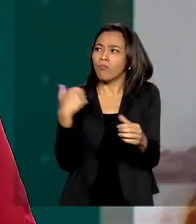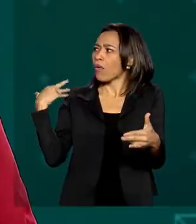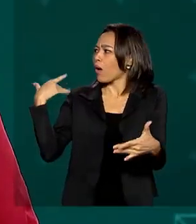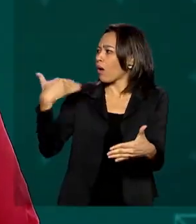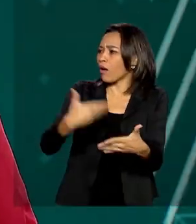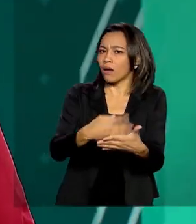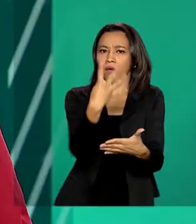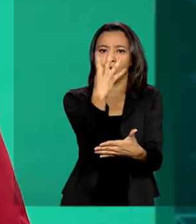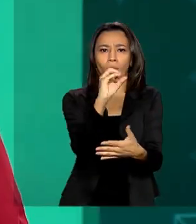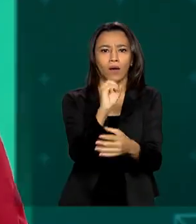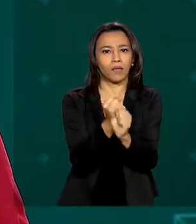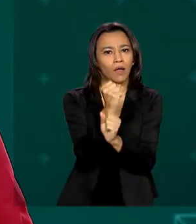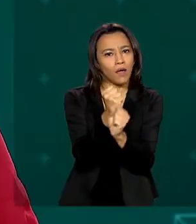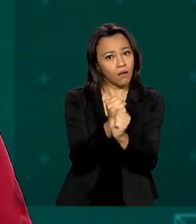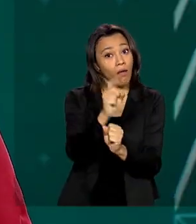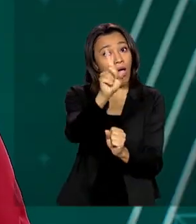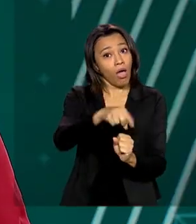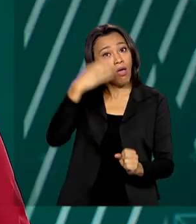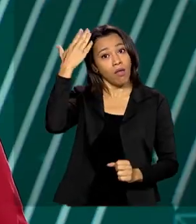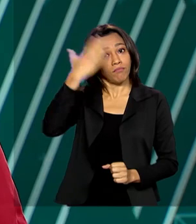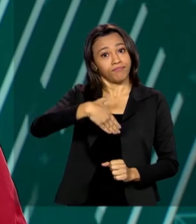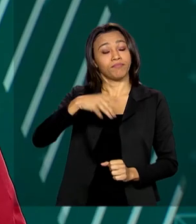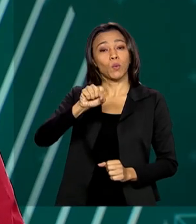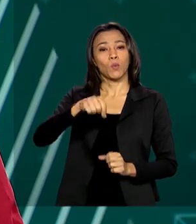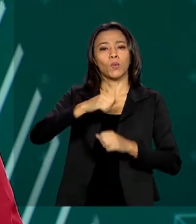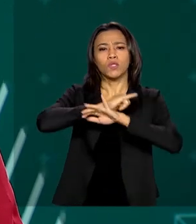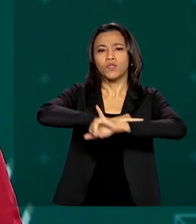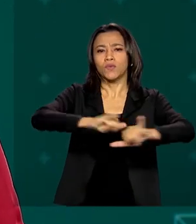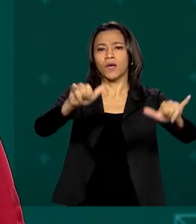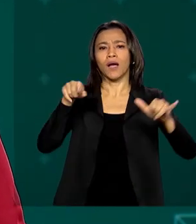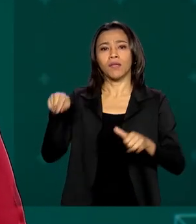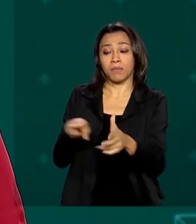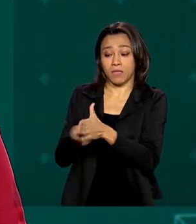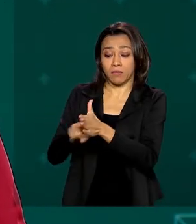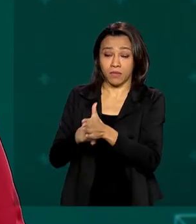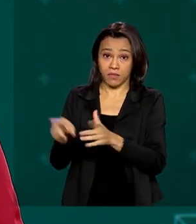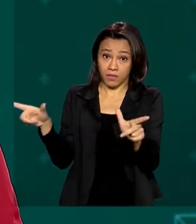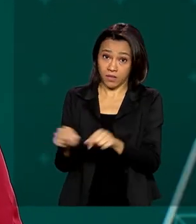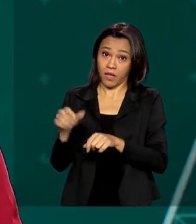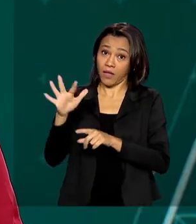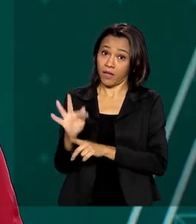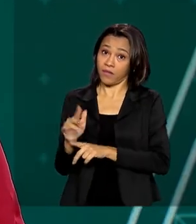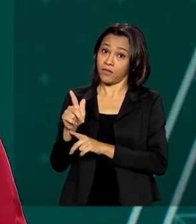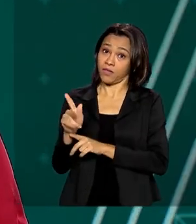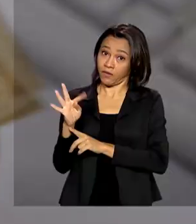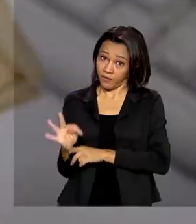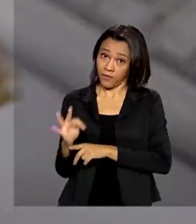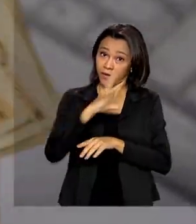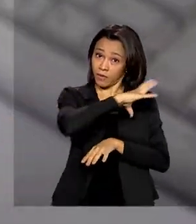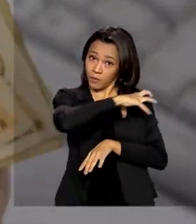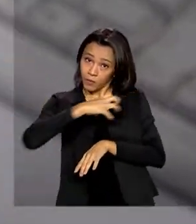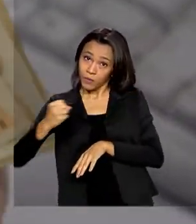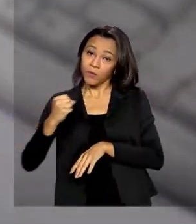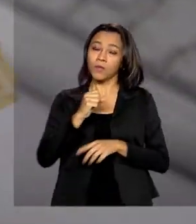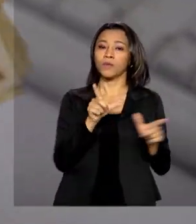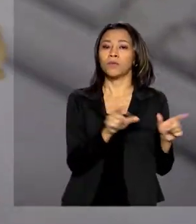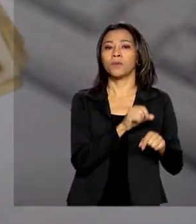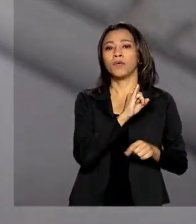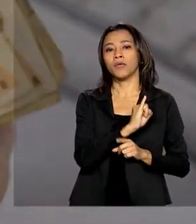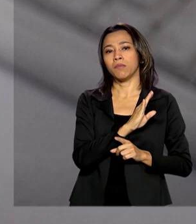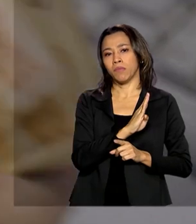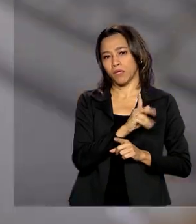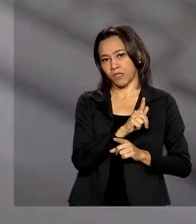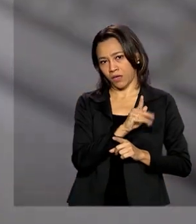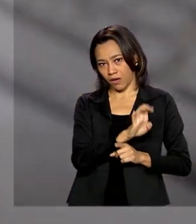anos. É o que mostra um levantamento da Fundação Getúlio Vargas com base em dados do IBGE. O